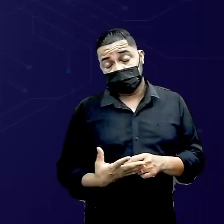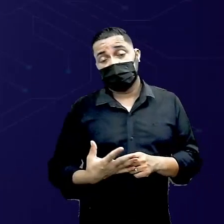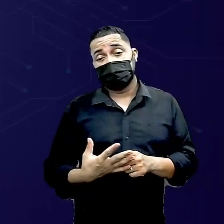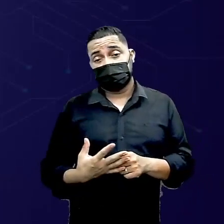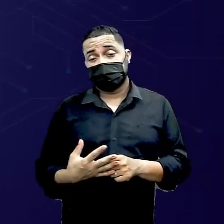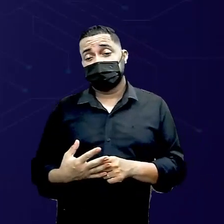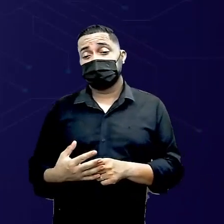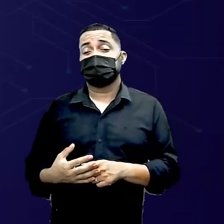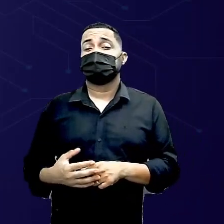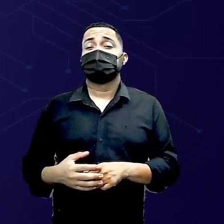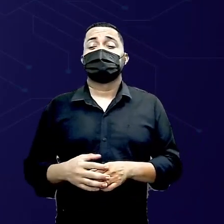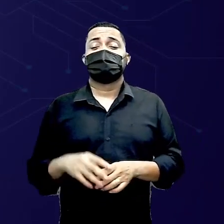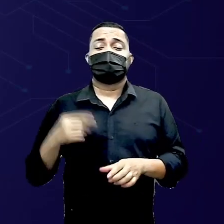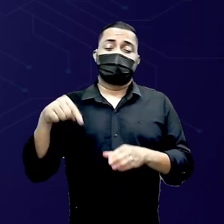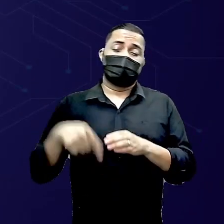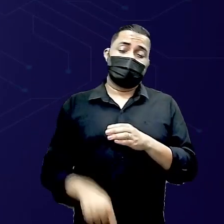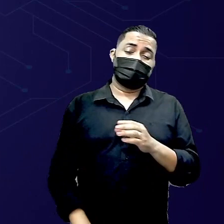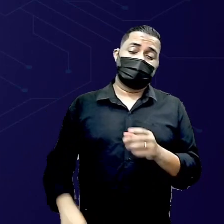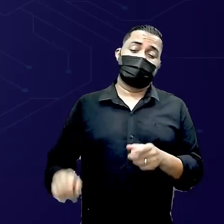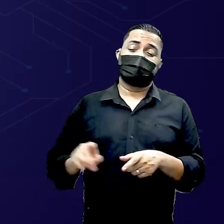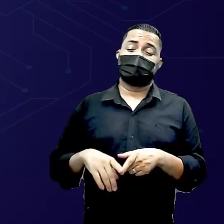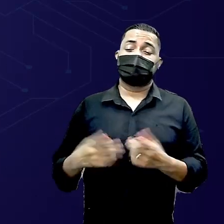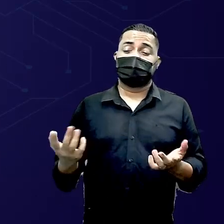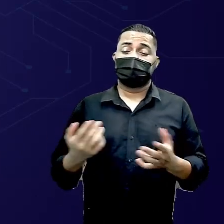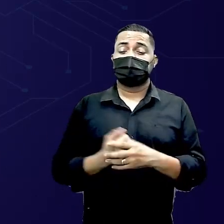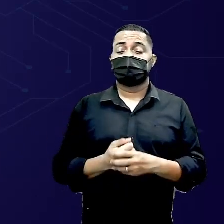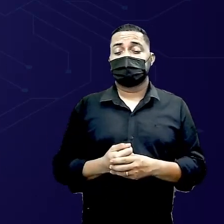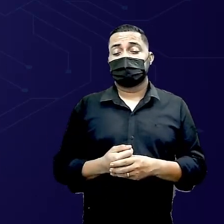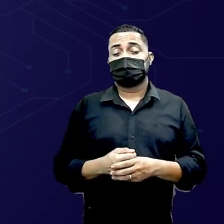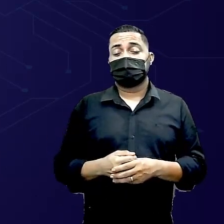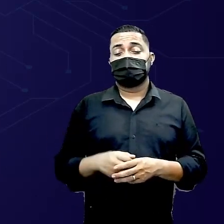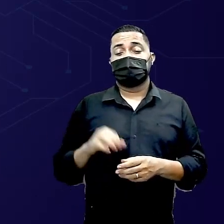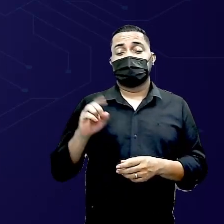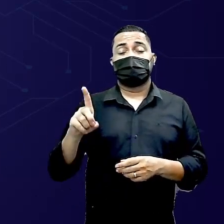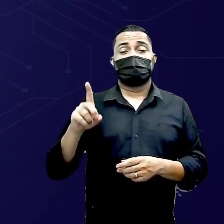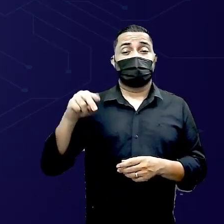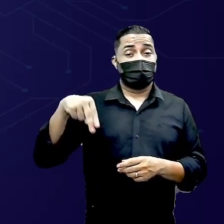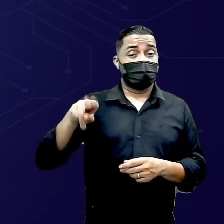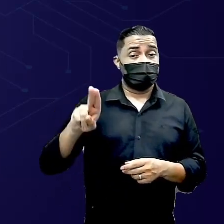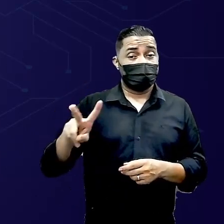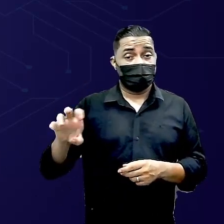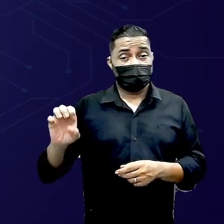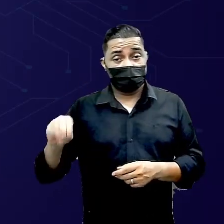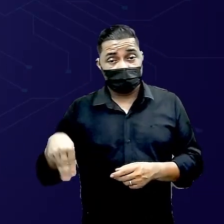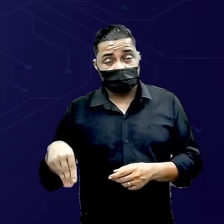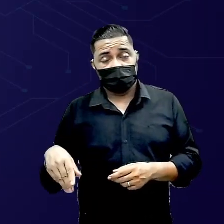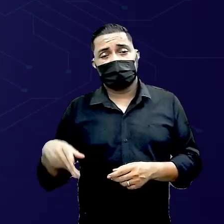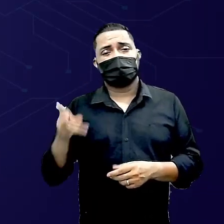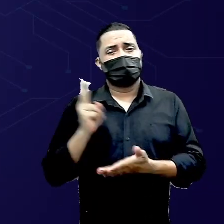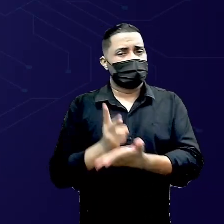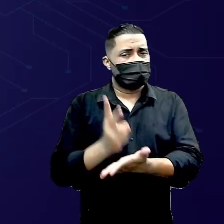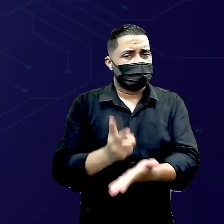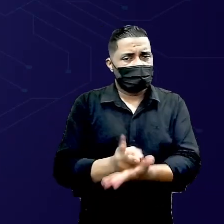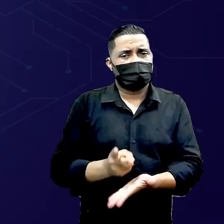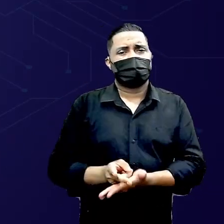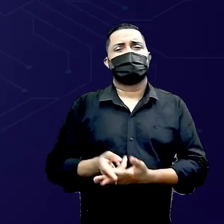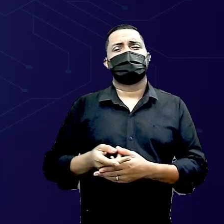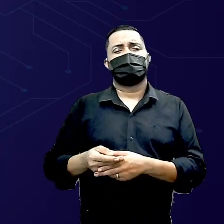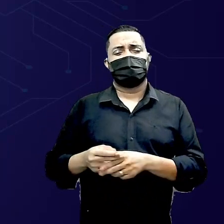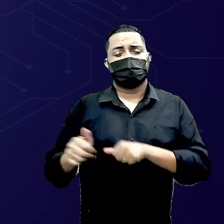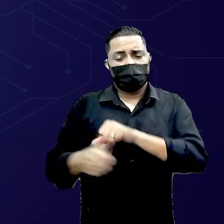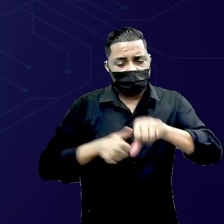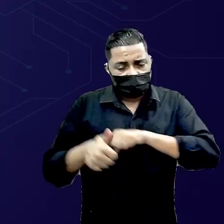a complexidade. Certo? Então, assim, a ideia na nuvem tem a questão de estar sempre atualizada, de estar disponível em